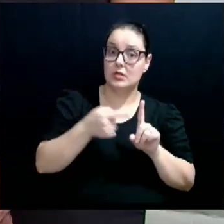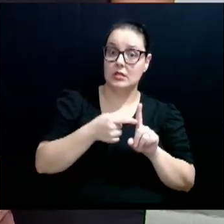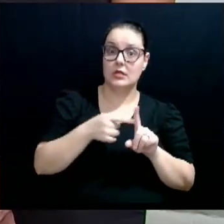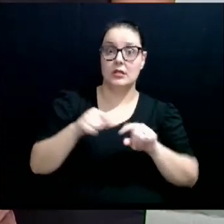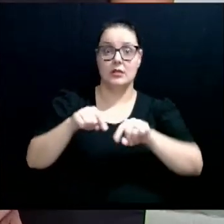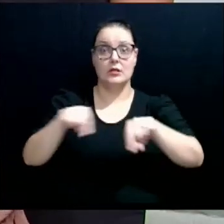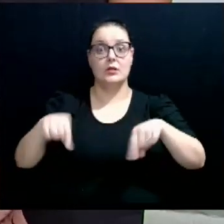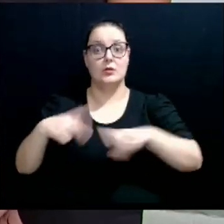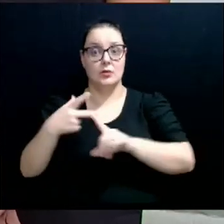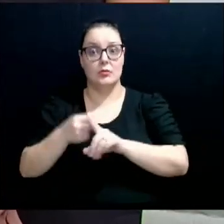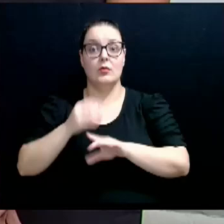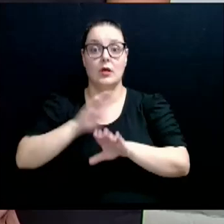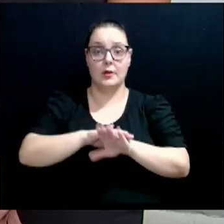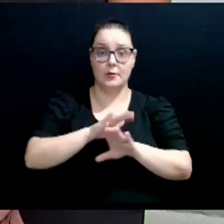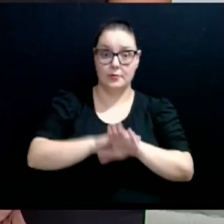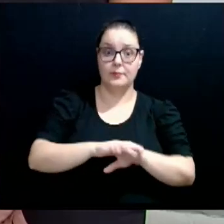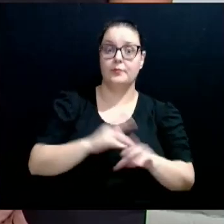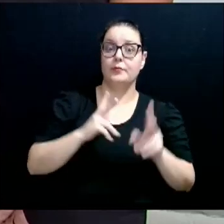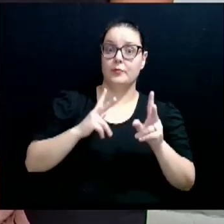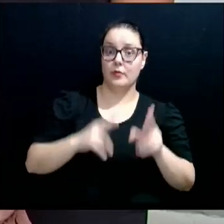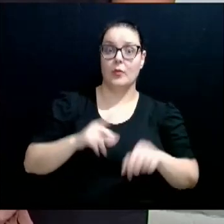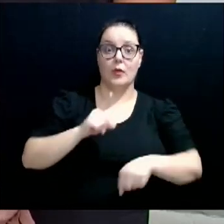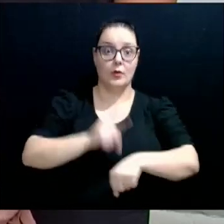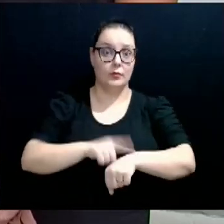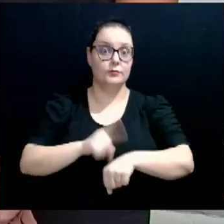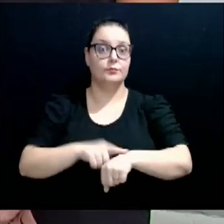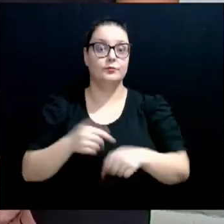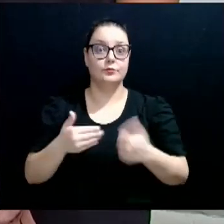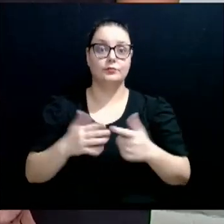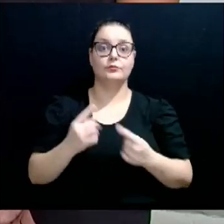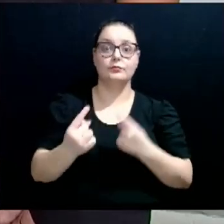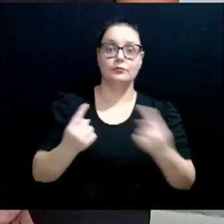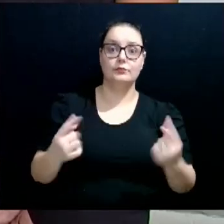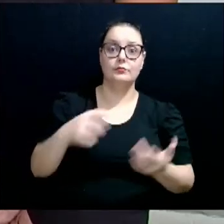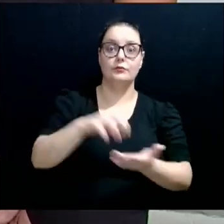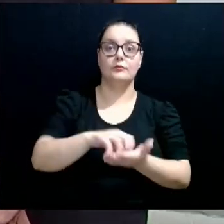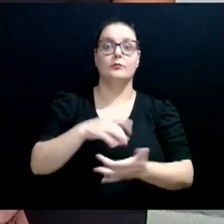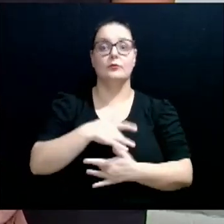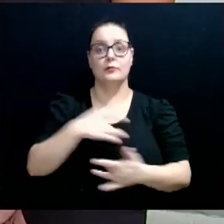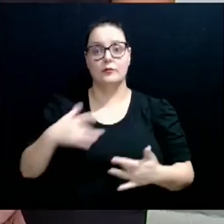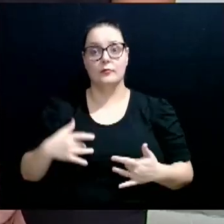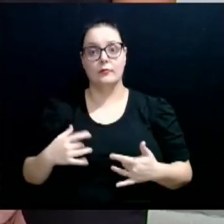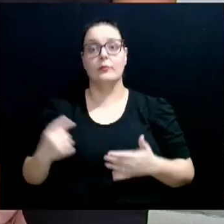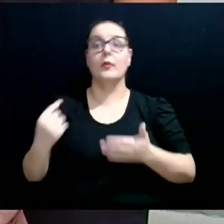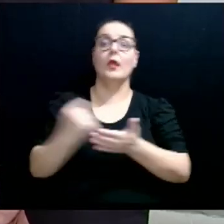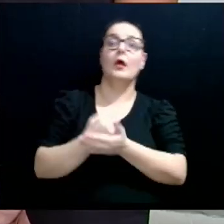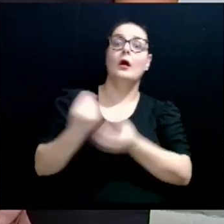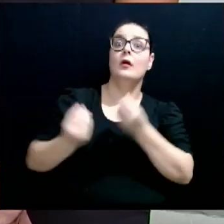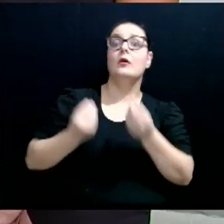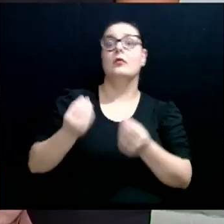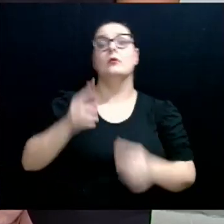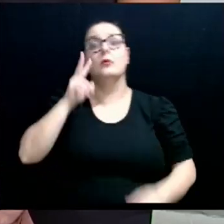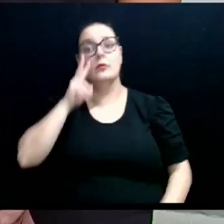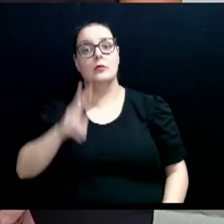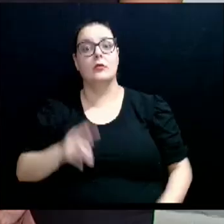funcionam conforme o horário de funcionamento de cada centro de saúde. Aí você vai me perguntar, como que eu faço para ver? Então, entre no